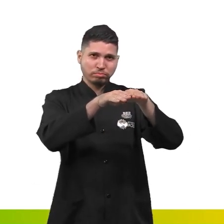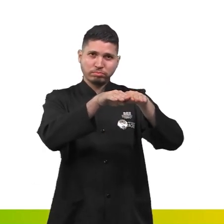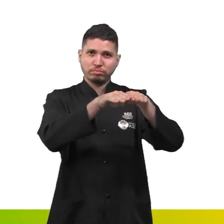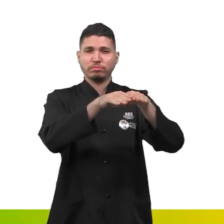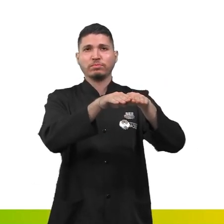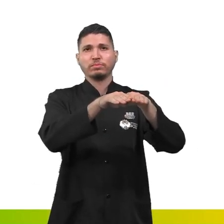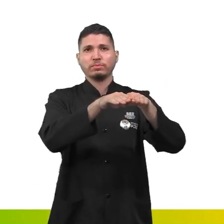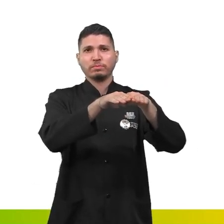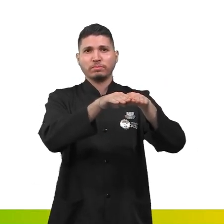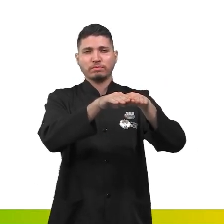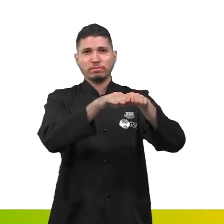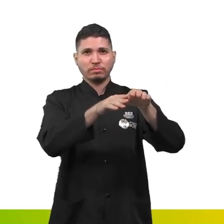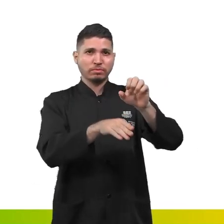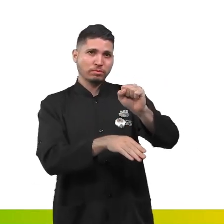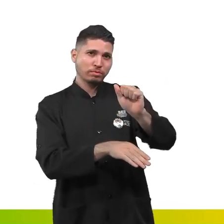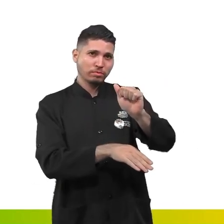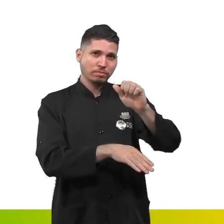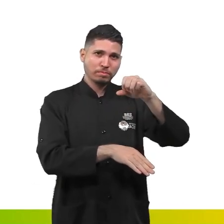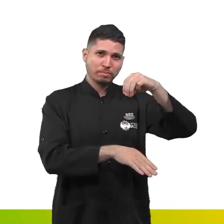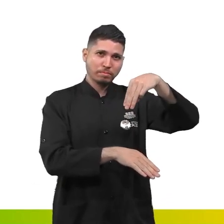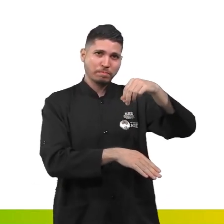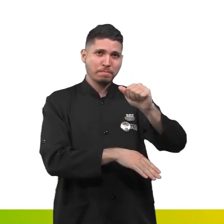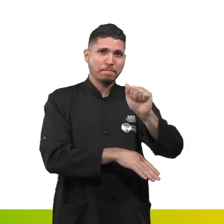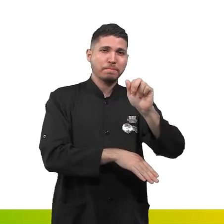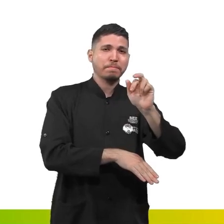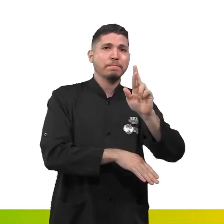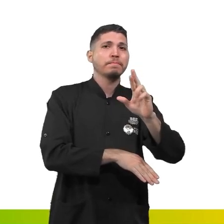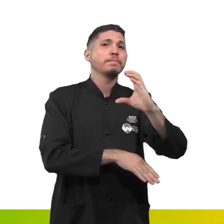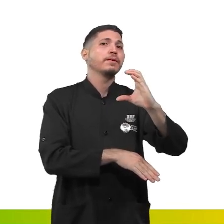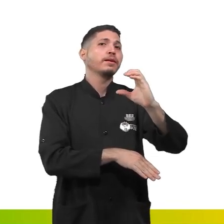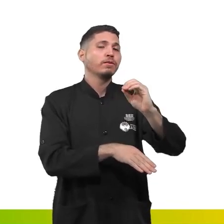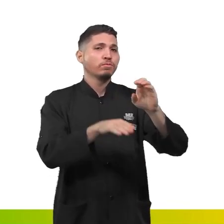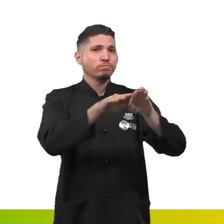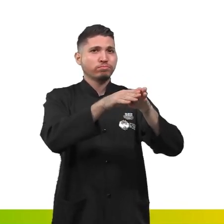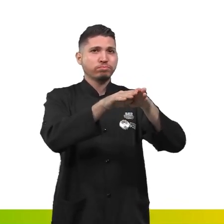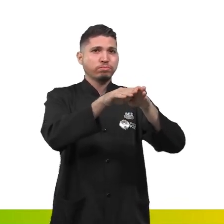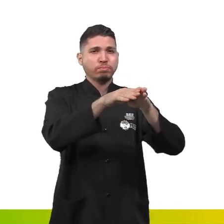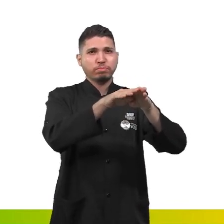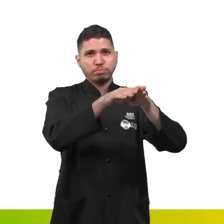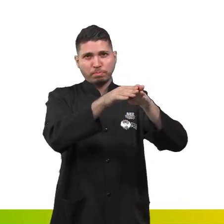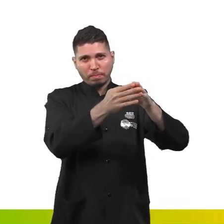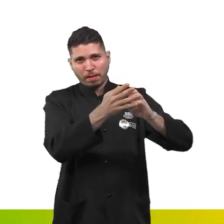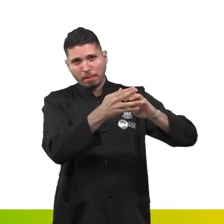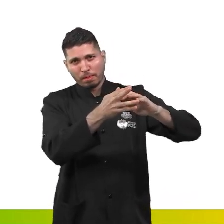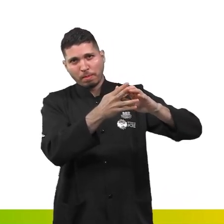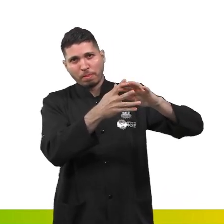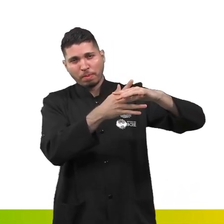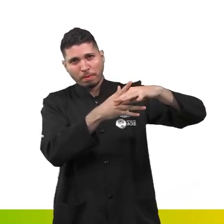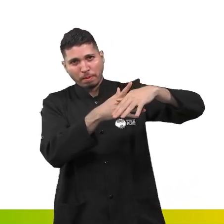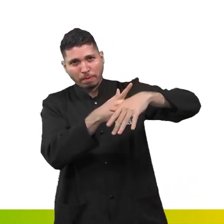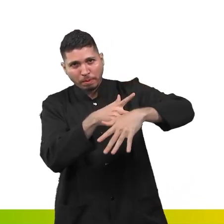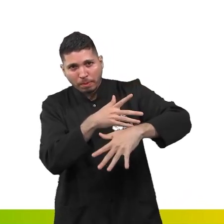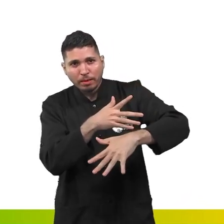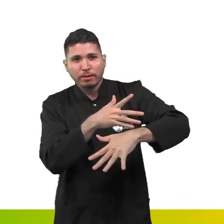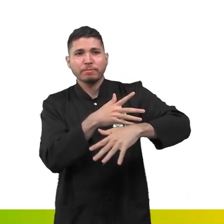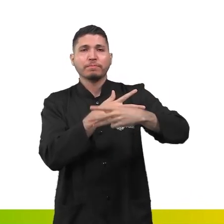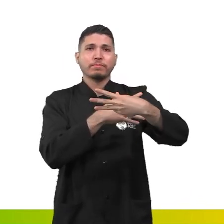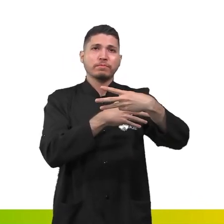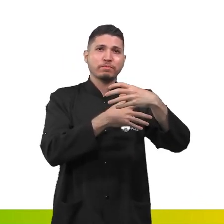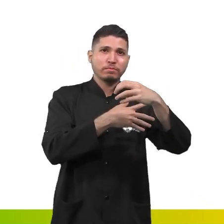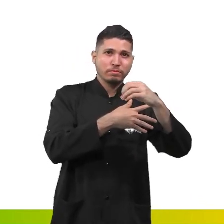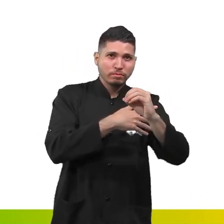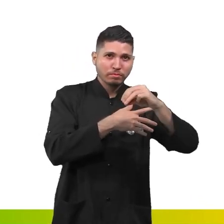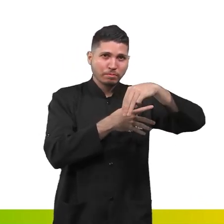da mineradora Samarco, liberou aí 40 milhões de metros cúbicos de rejeitos